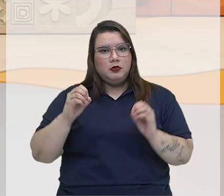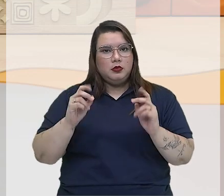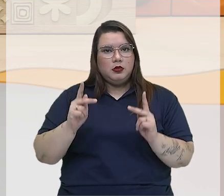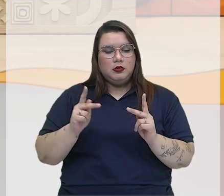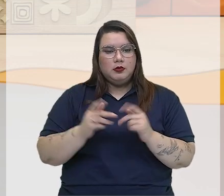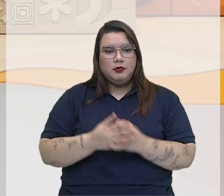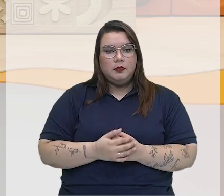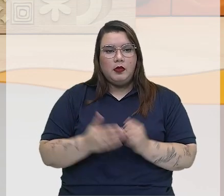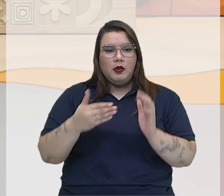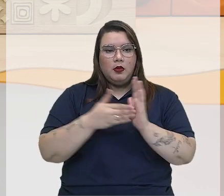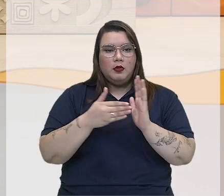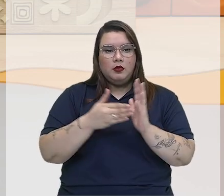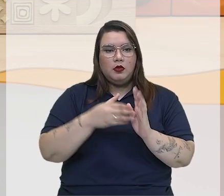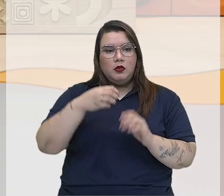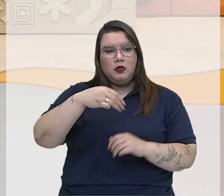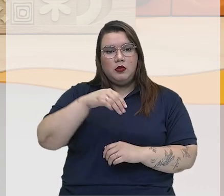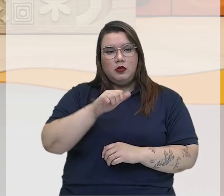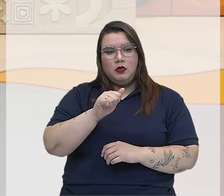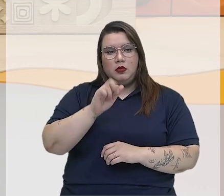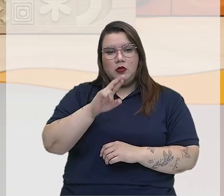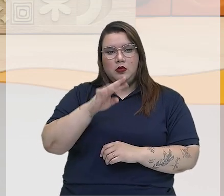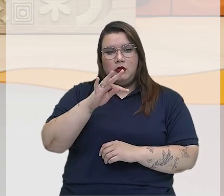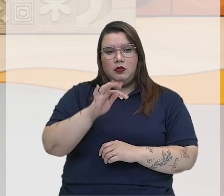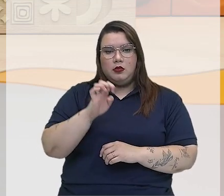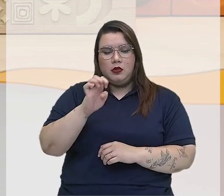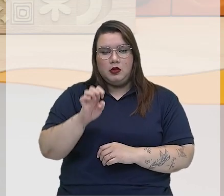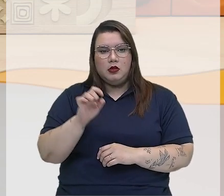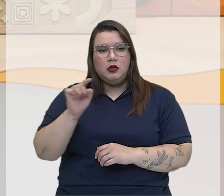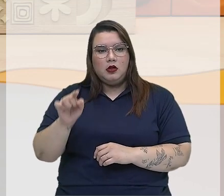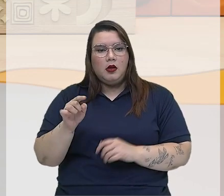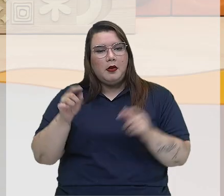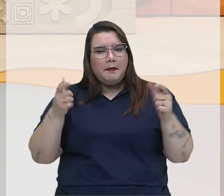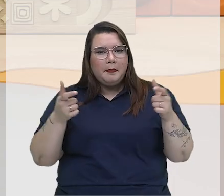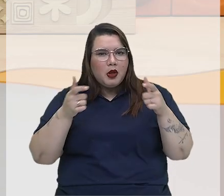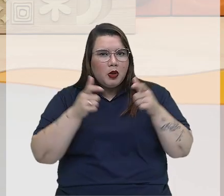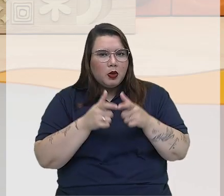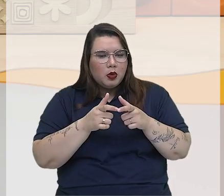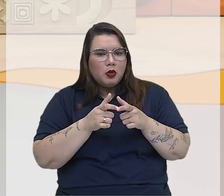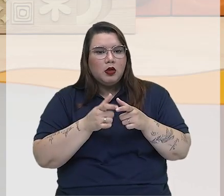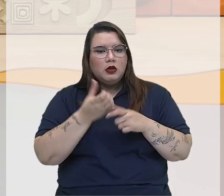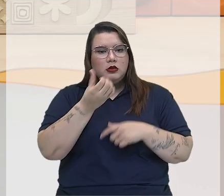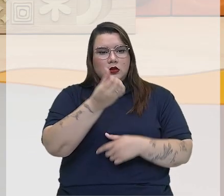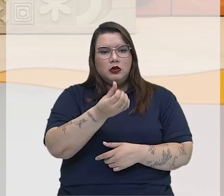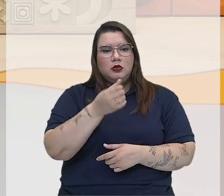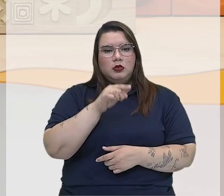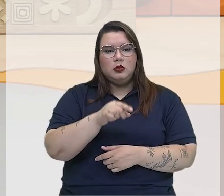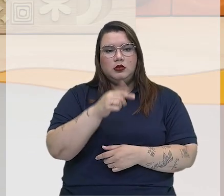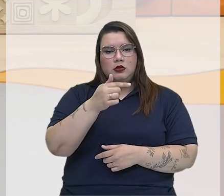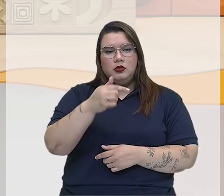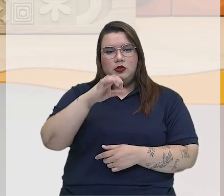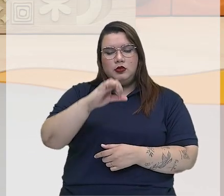Sol. E por último, a gente vê Marte nessa sequência, que Marte já é menorzinho,